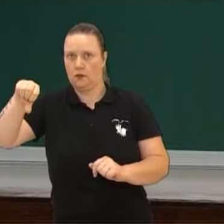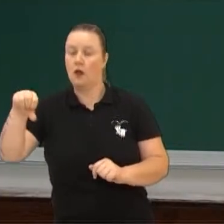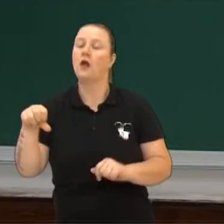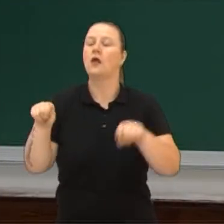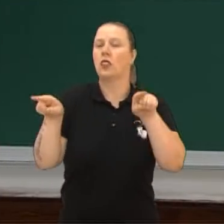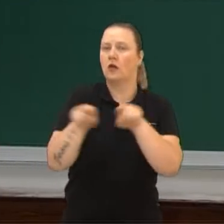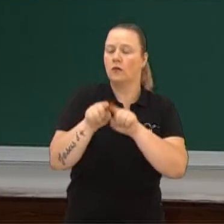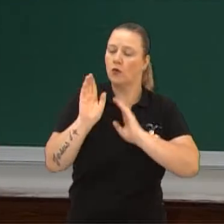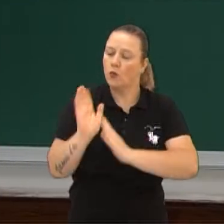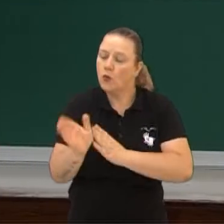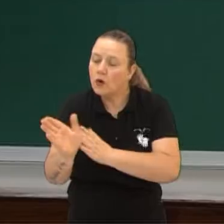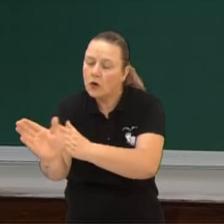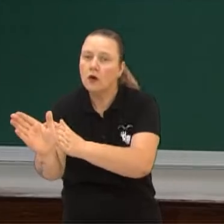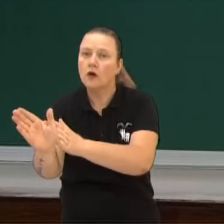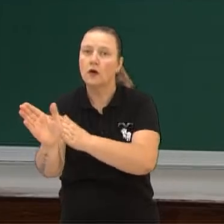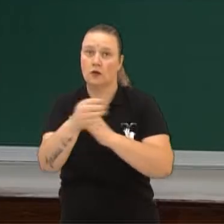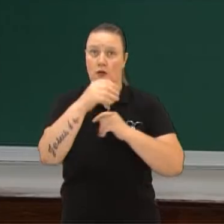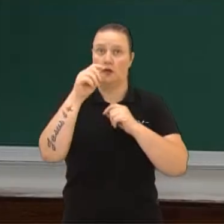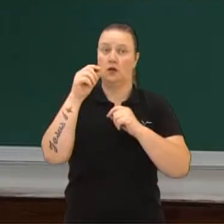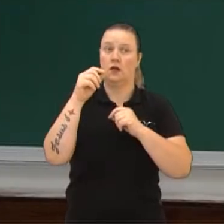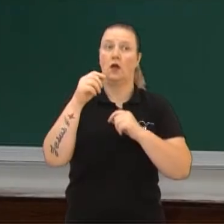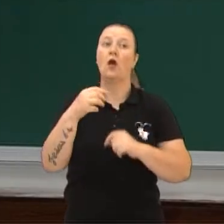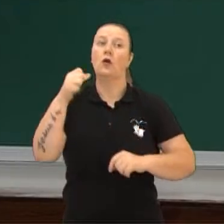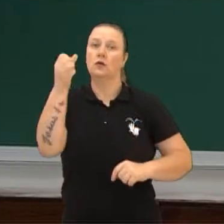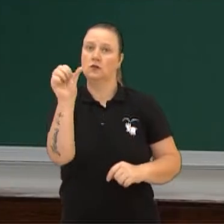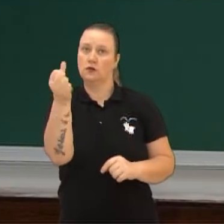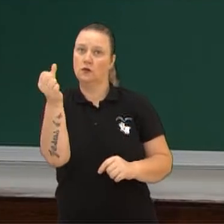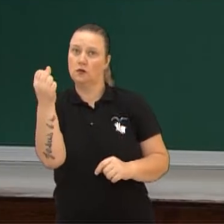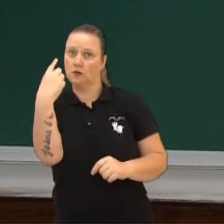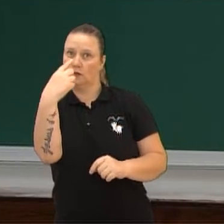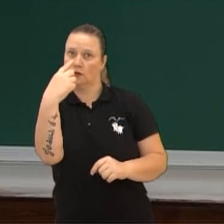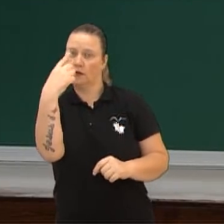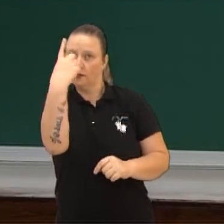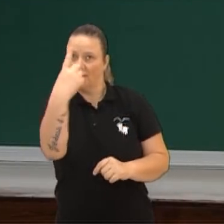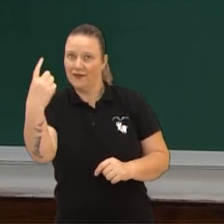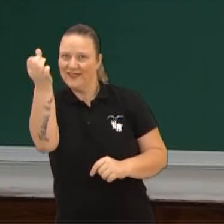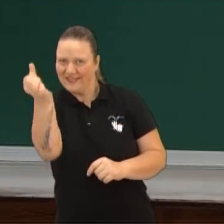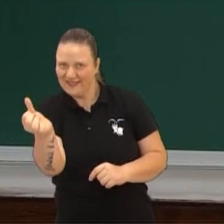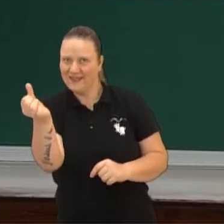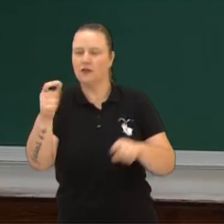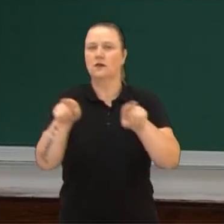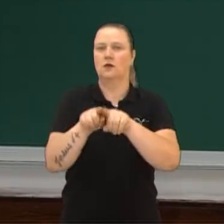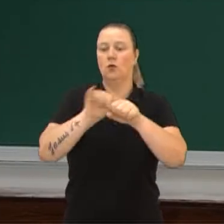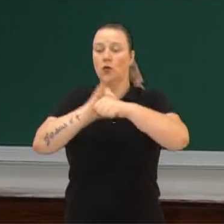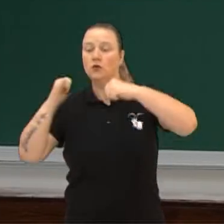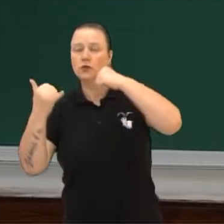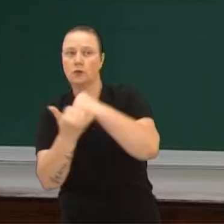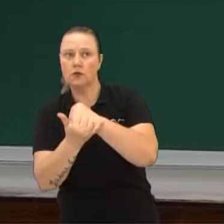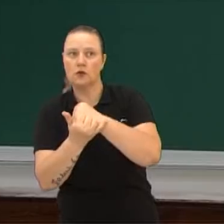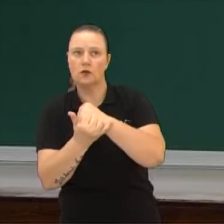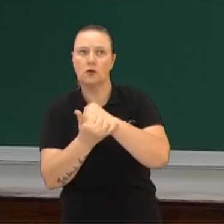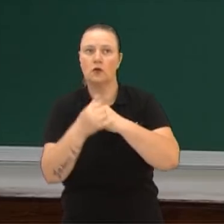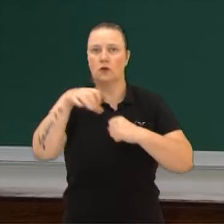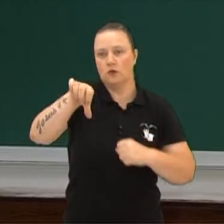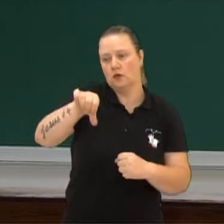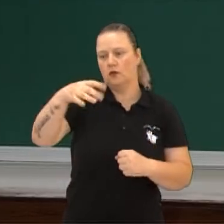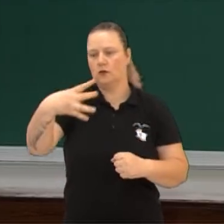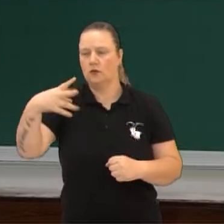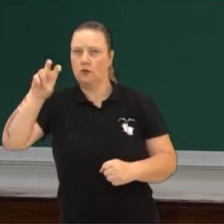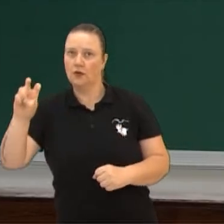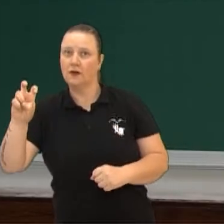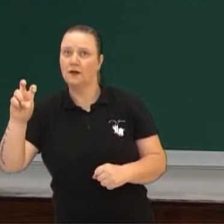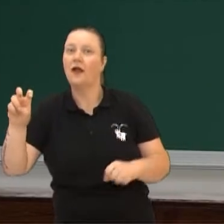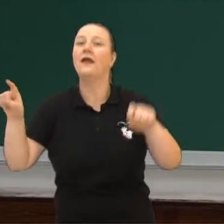Grande, 116 quilômetros quadrados. São José dos Pinhais, 945 quilômetros quadrados. E Pinhais aqui